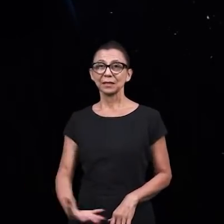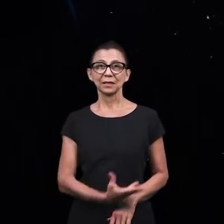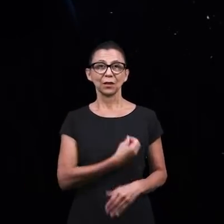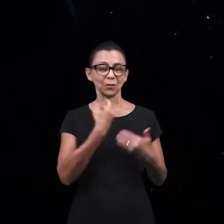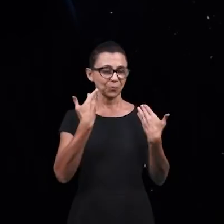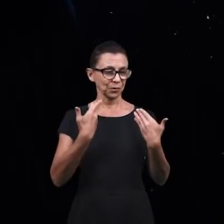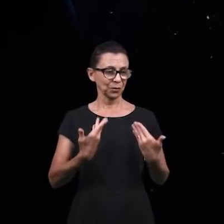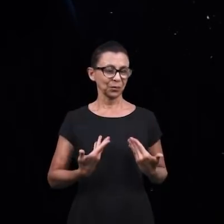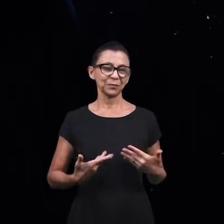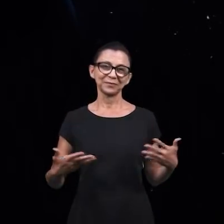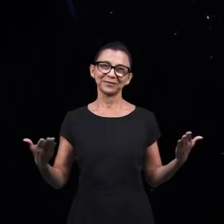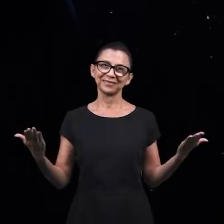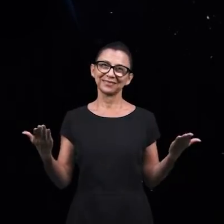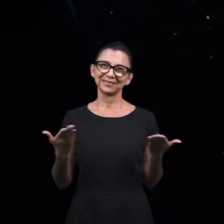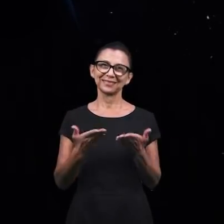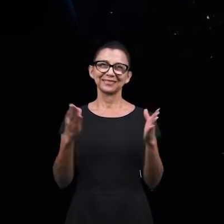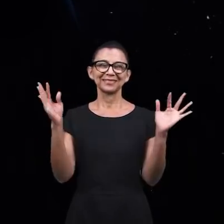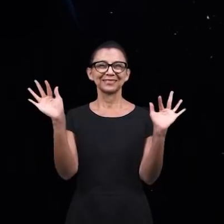agora sou